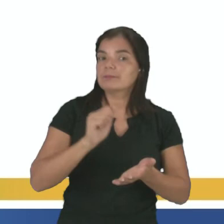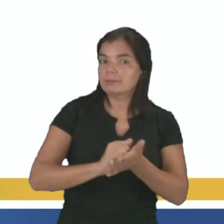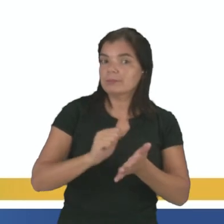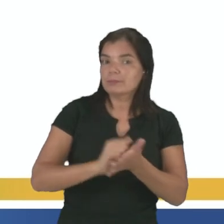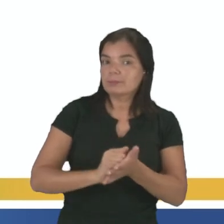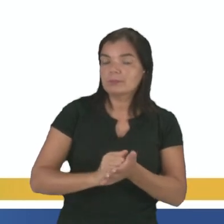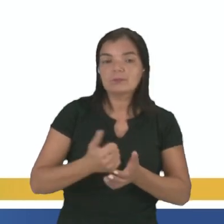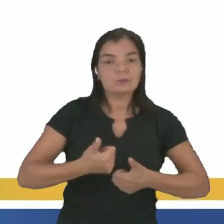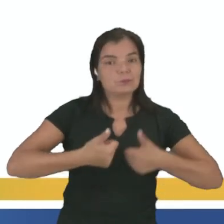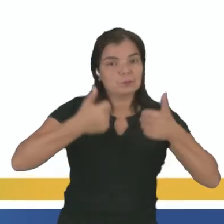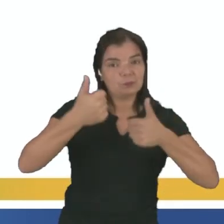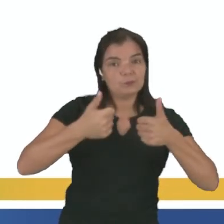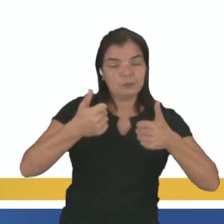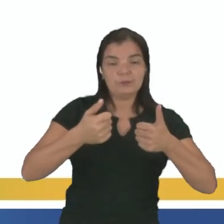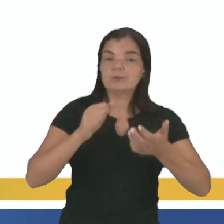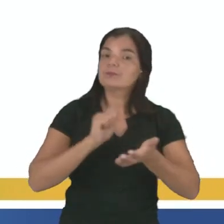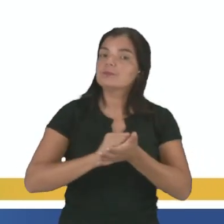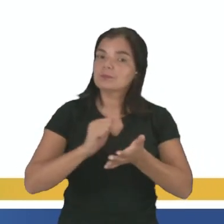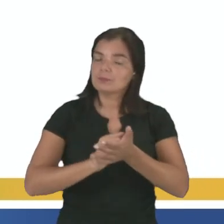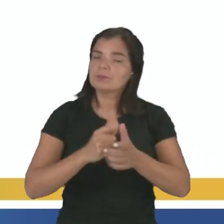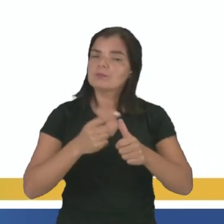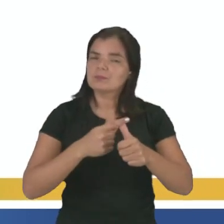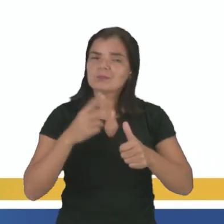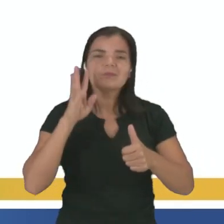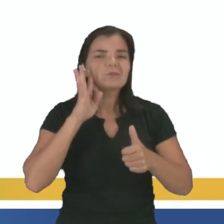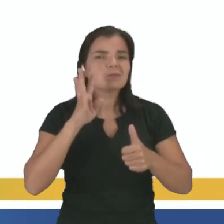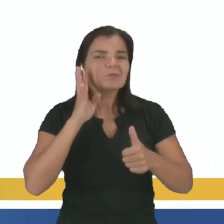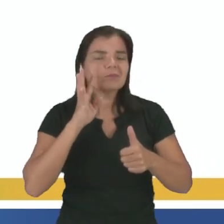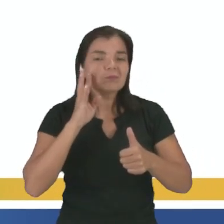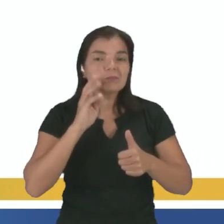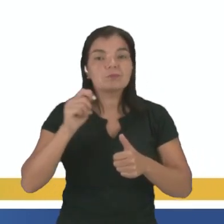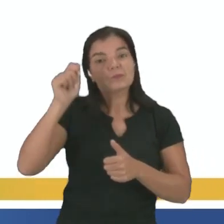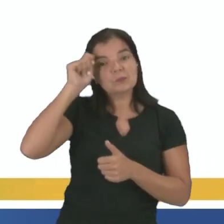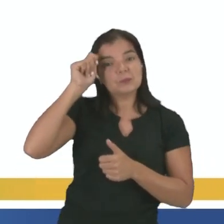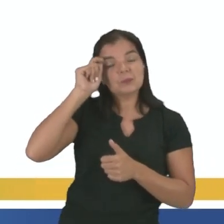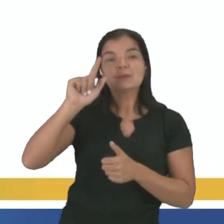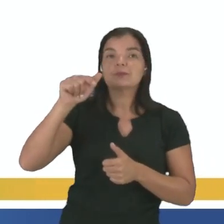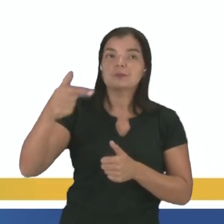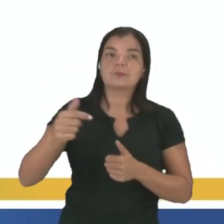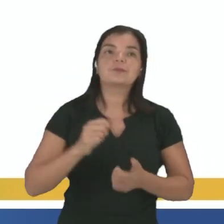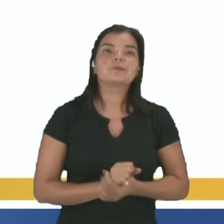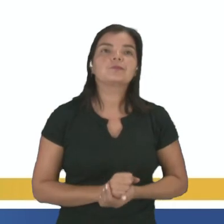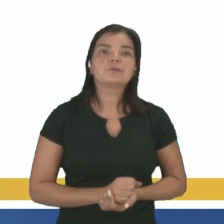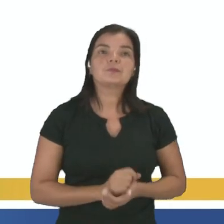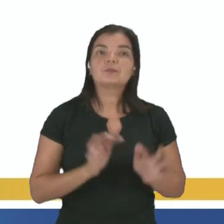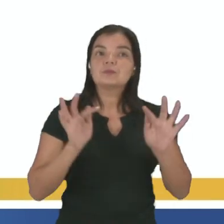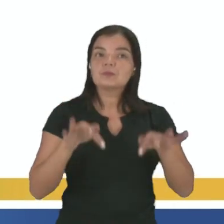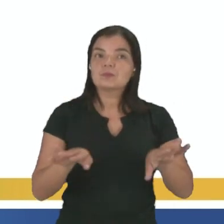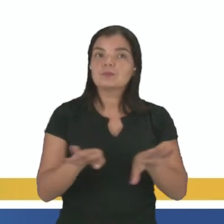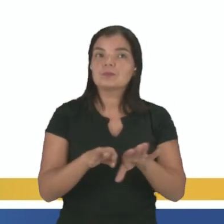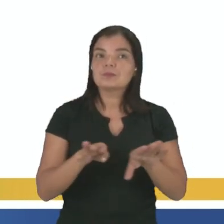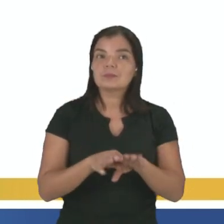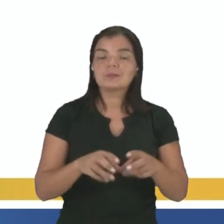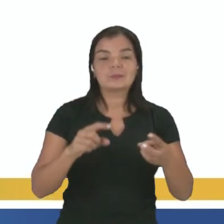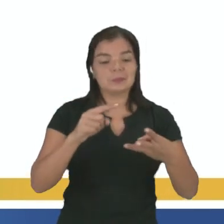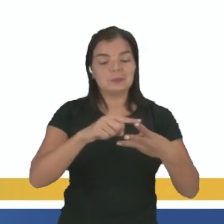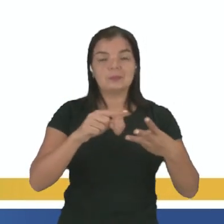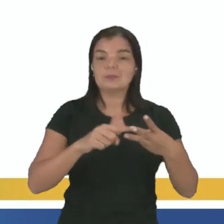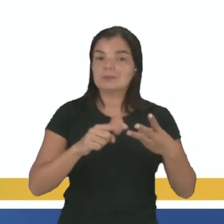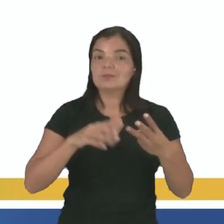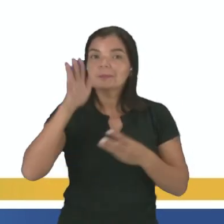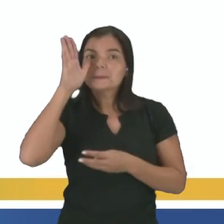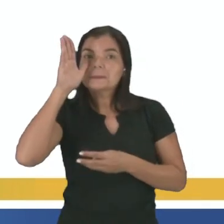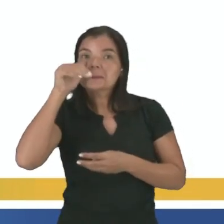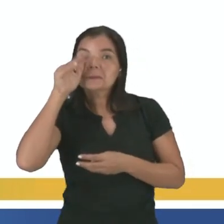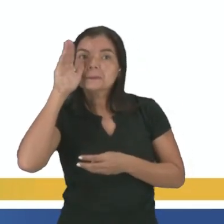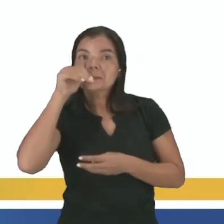Os pontos positivos, os destaques, os momentos interessantes, a atuação dos atores, etc. No final, você vai citar a